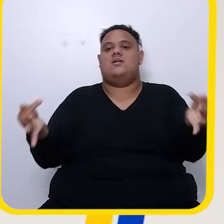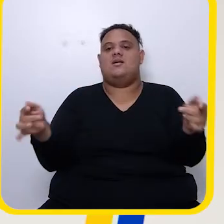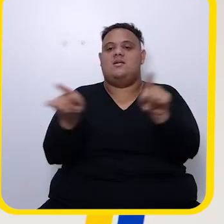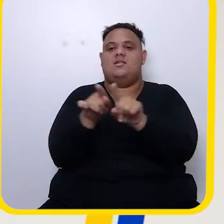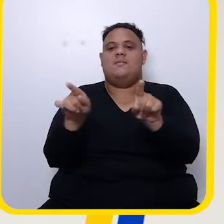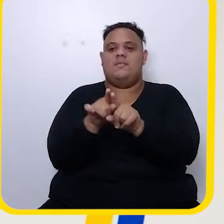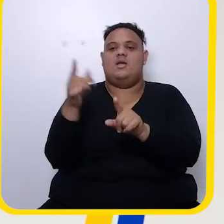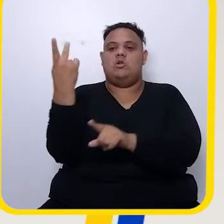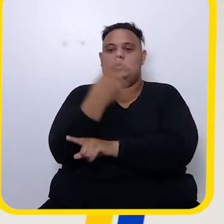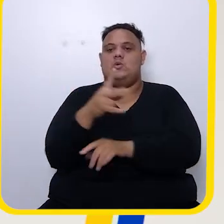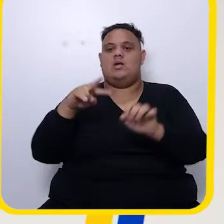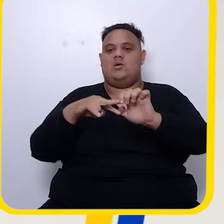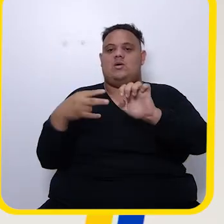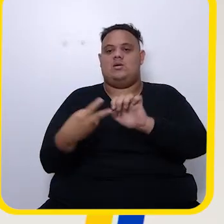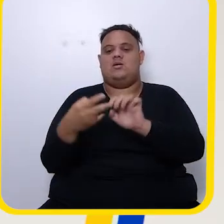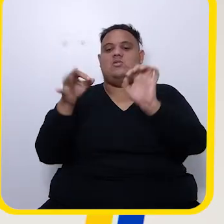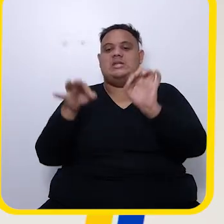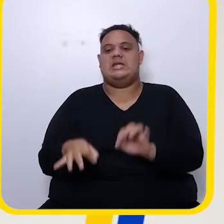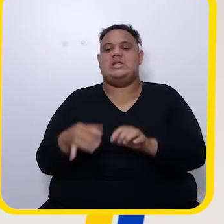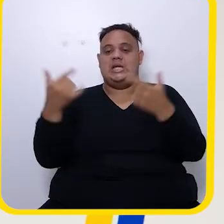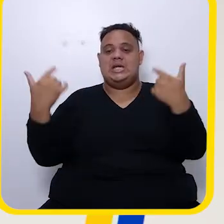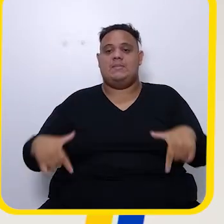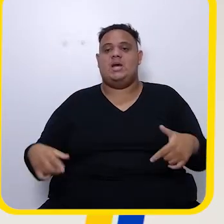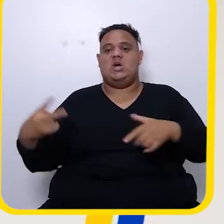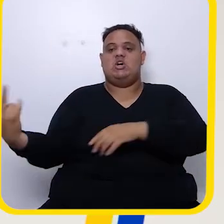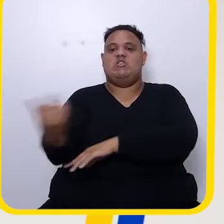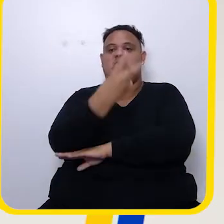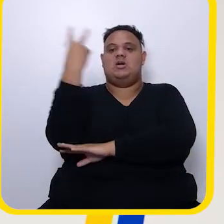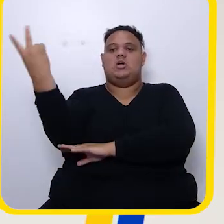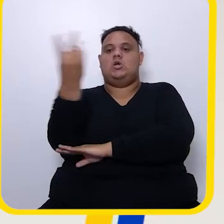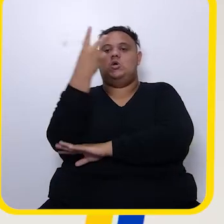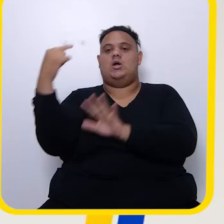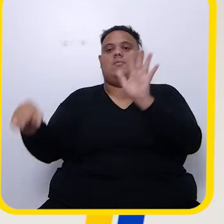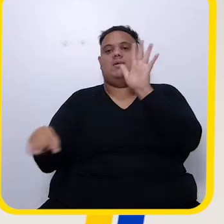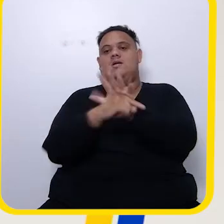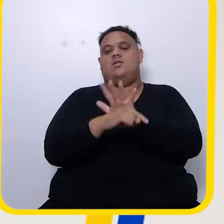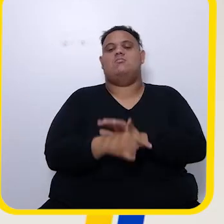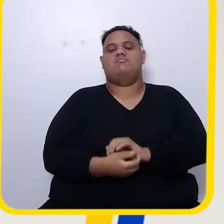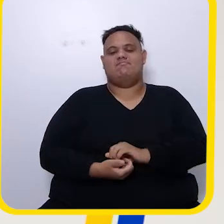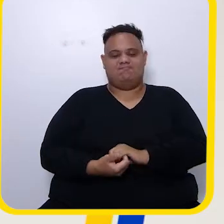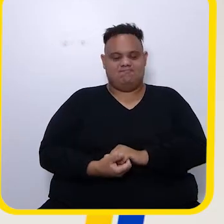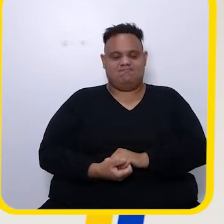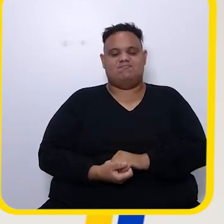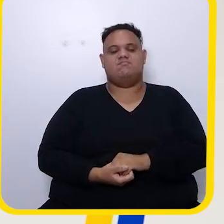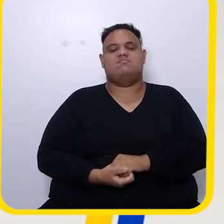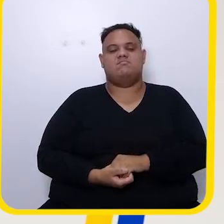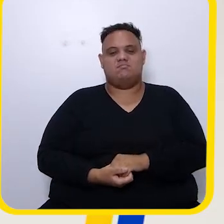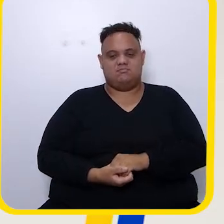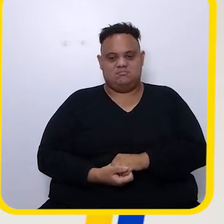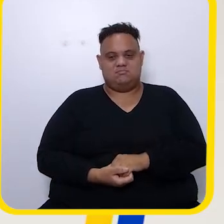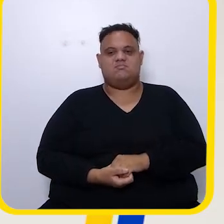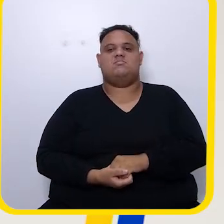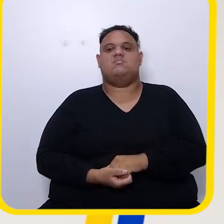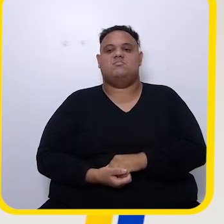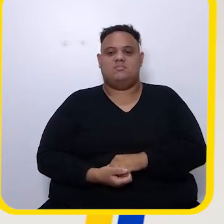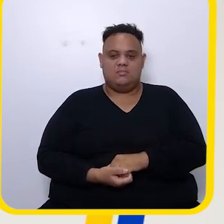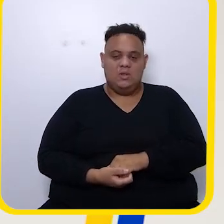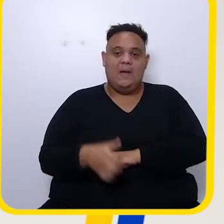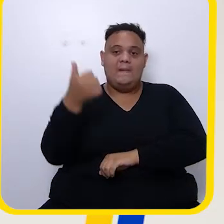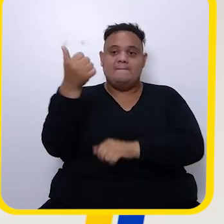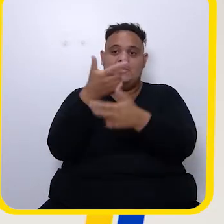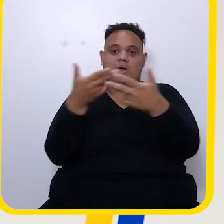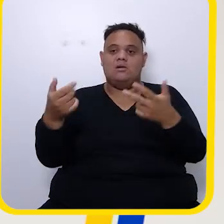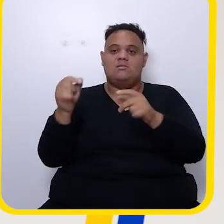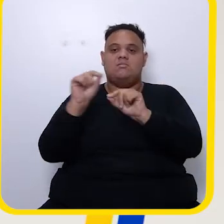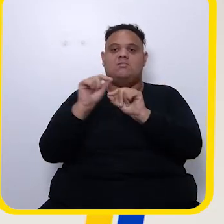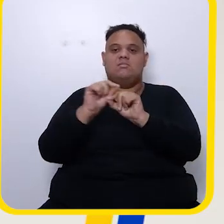a sua equação para trabalhar com valores menores, certo? Então, a primeira coisa que eu vou fazer aqui